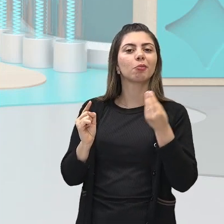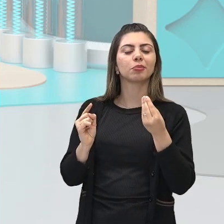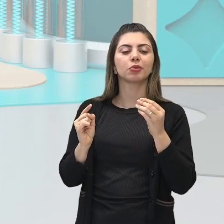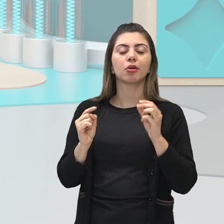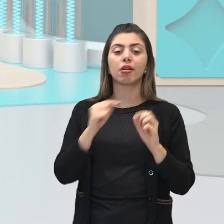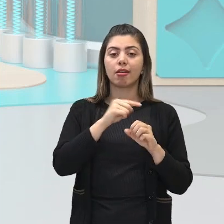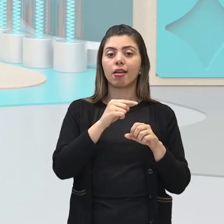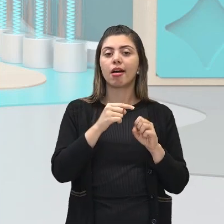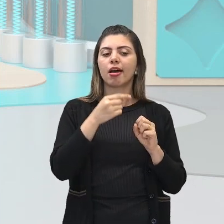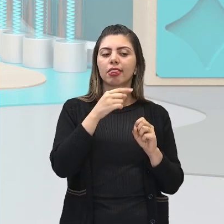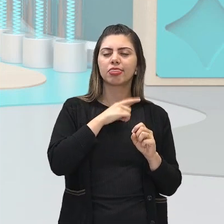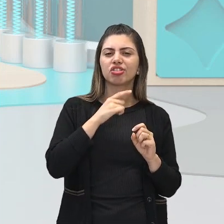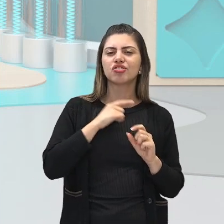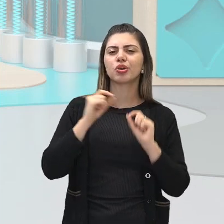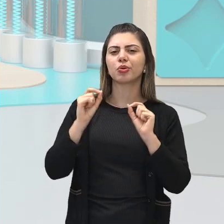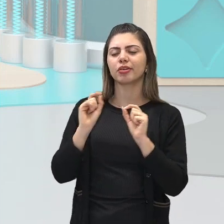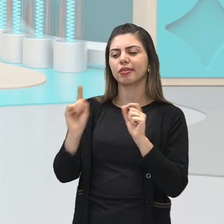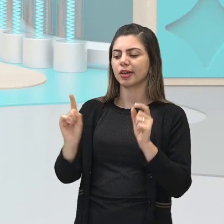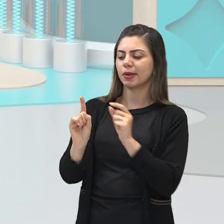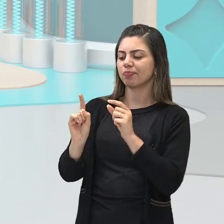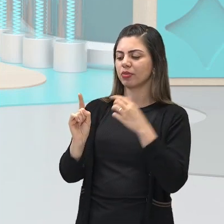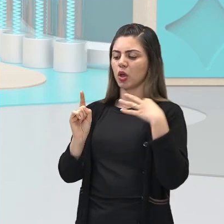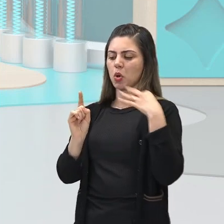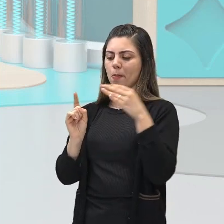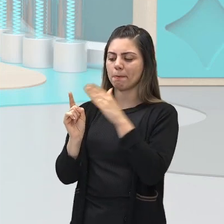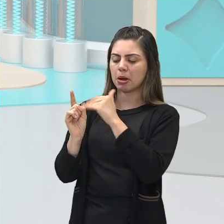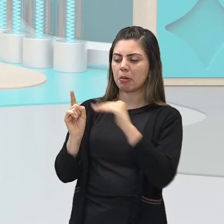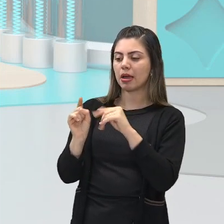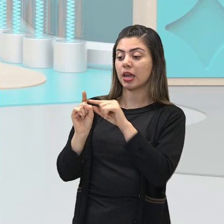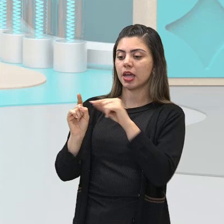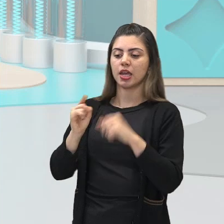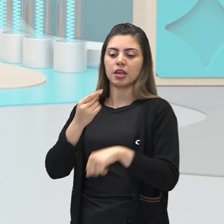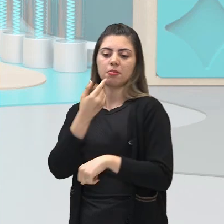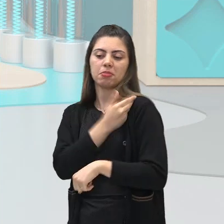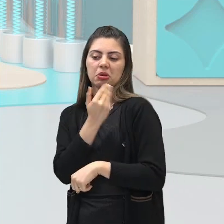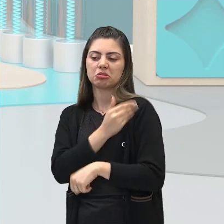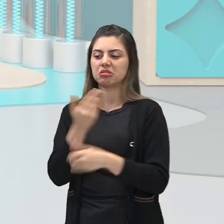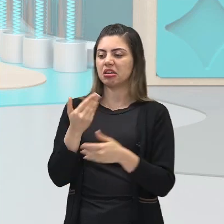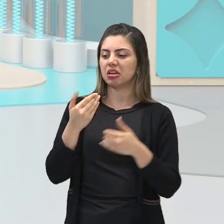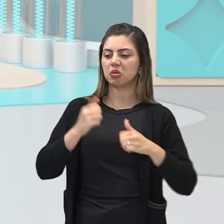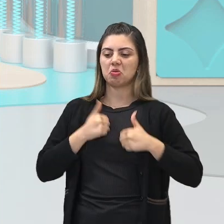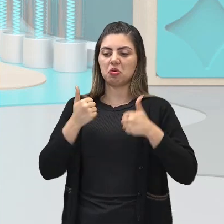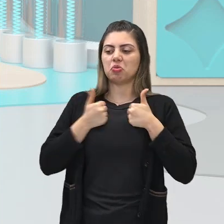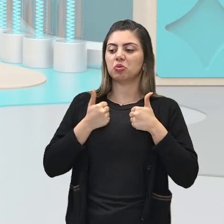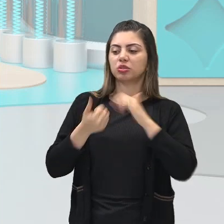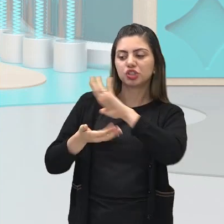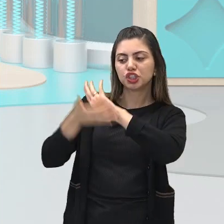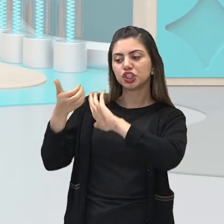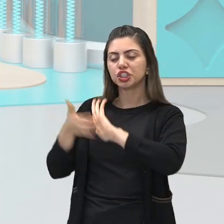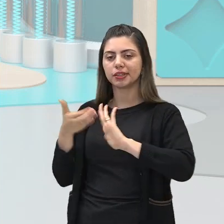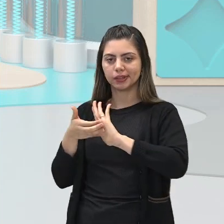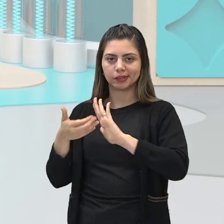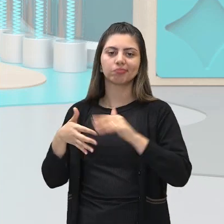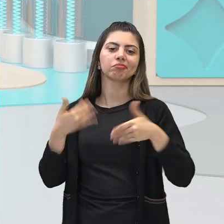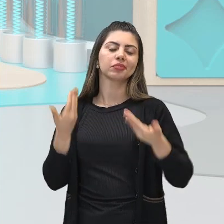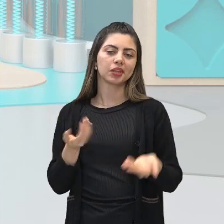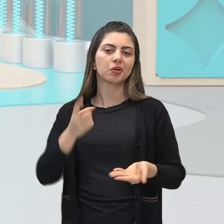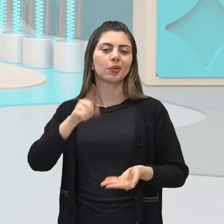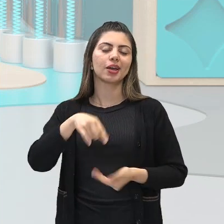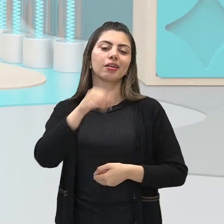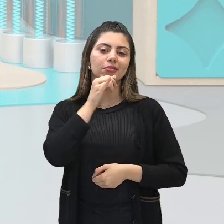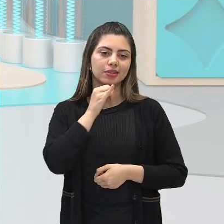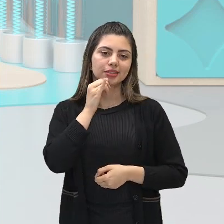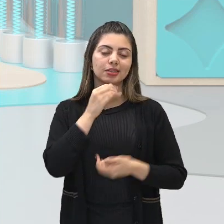da arrogância, despido da ambição. Então, nós temos aqui já um exemplo